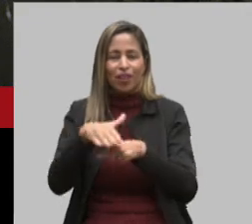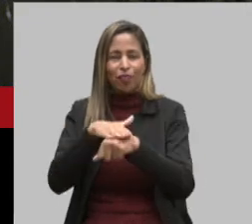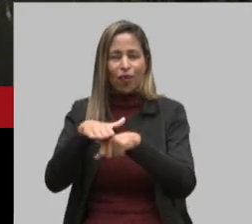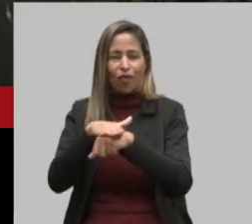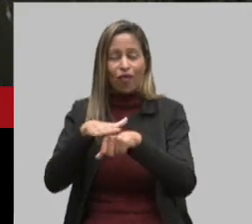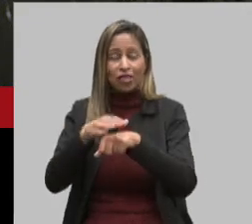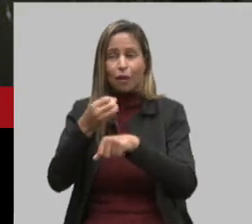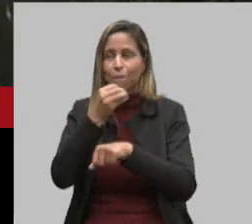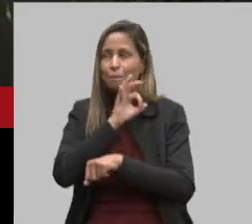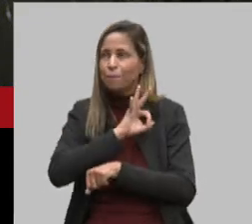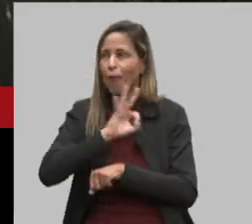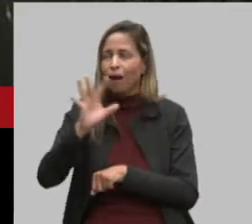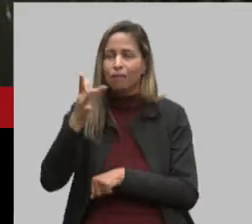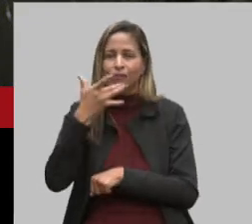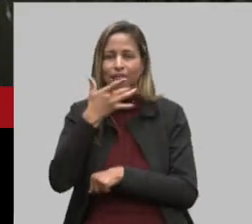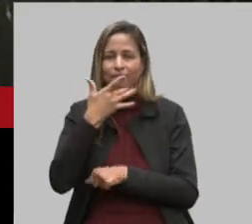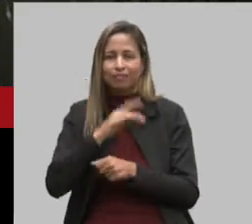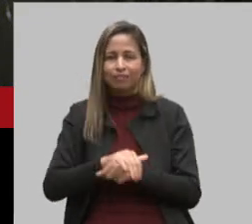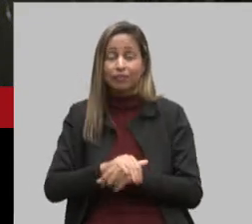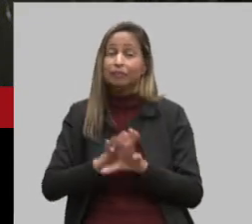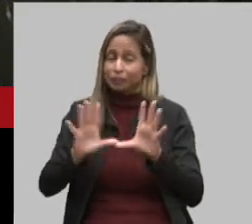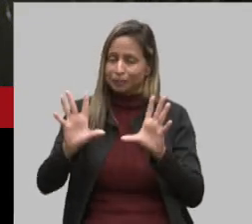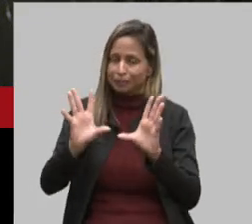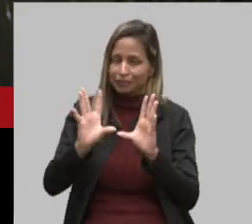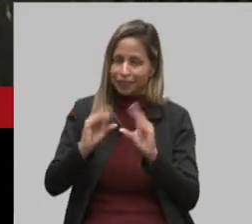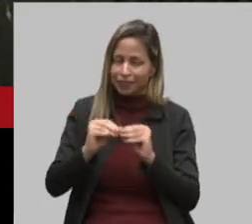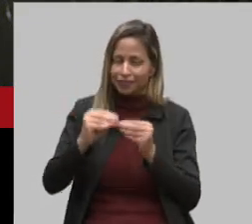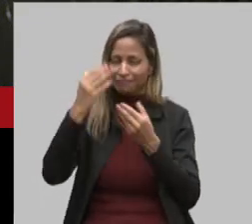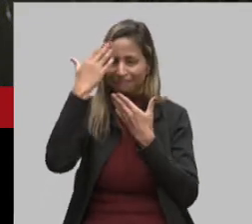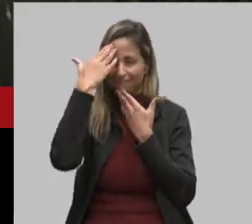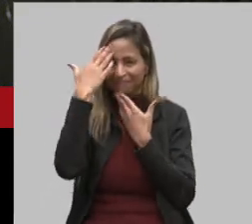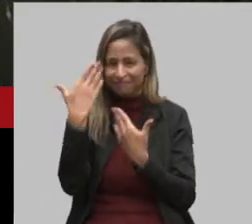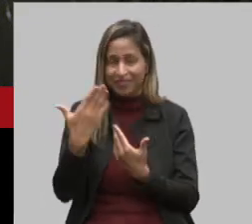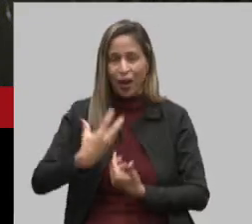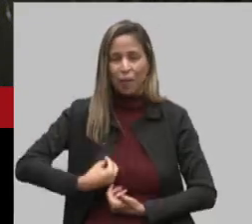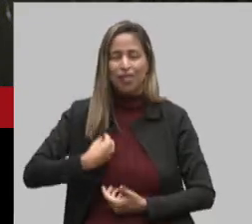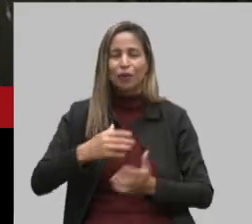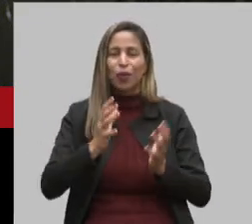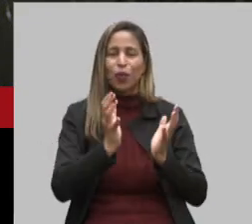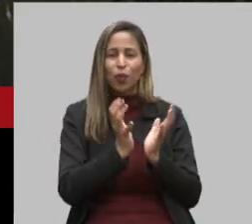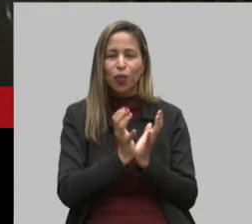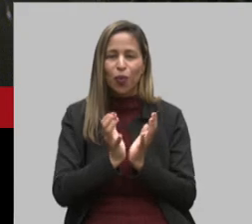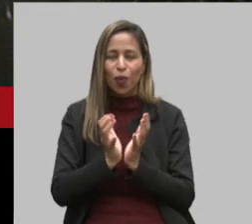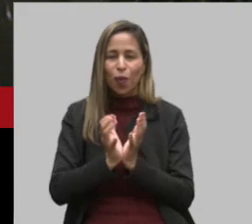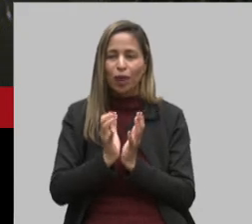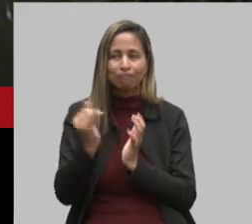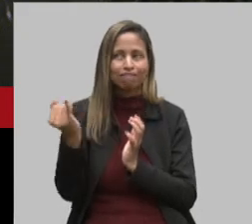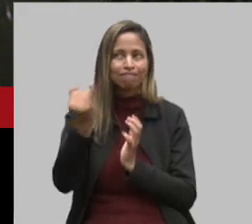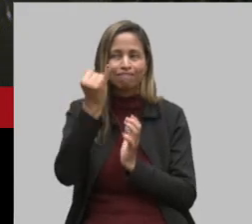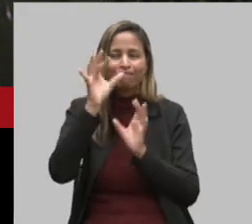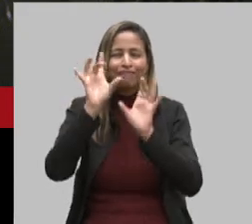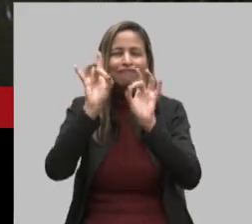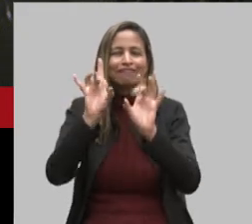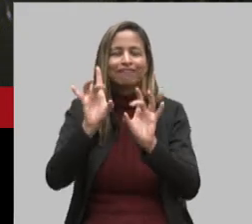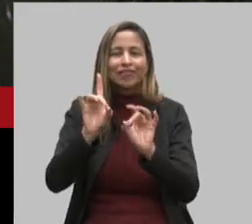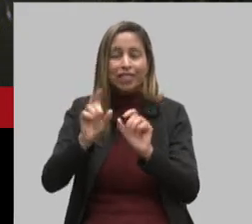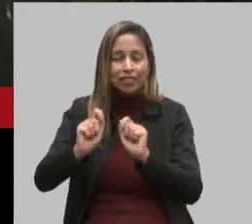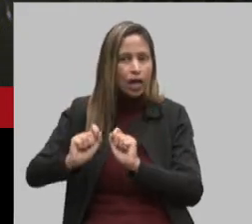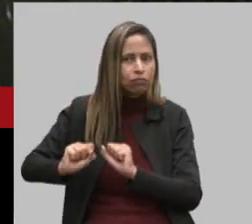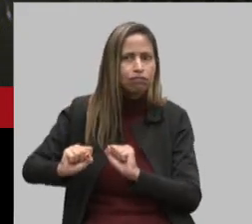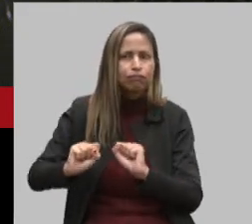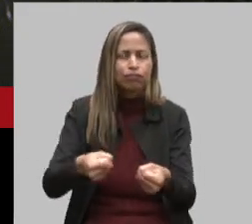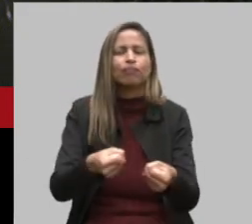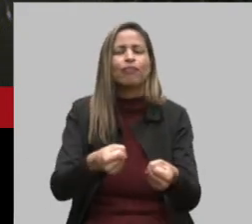gostosa em suma foi muito gratificante participar de um grupo que foi extremamente dedicado eu